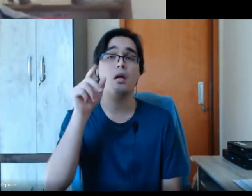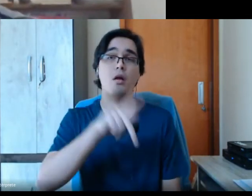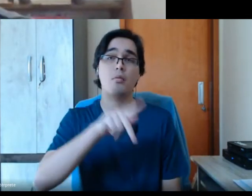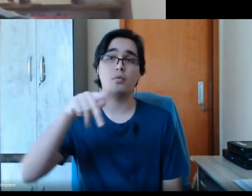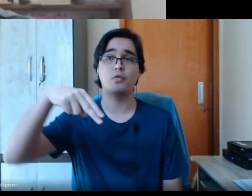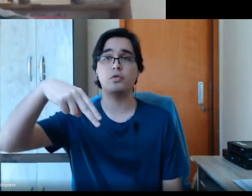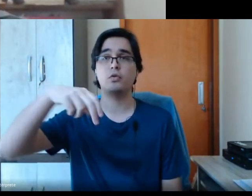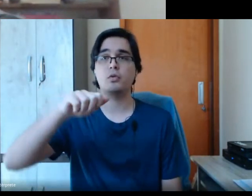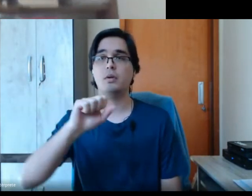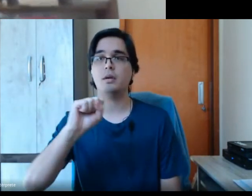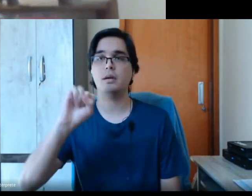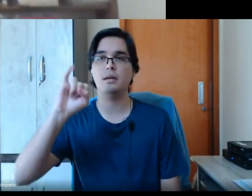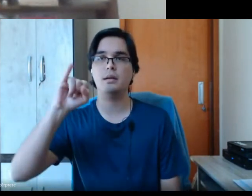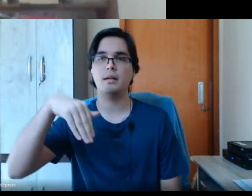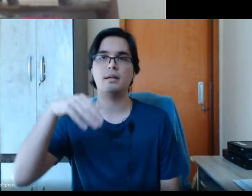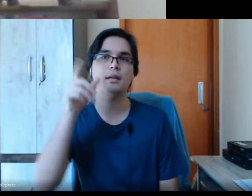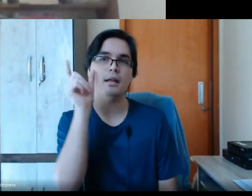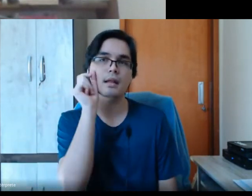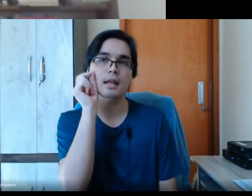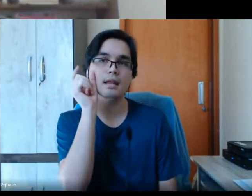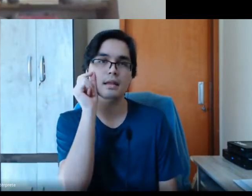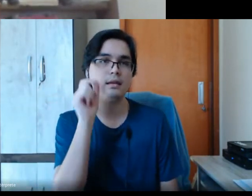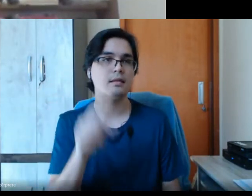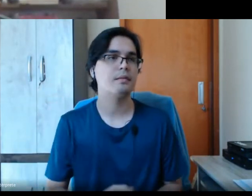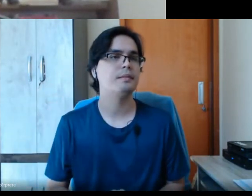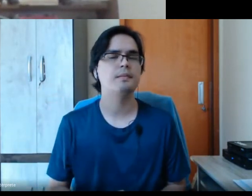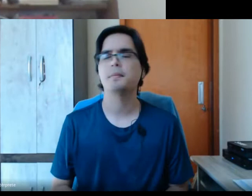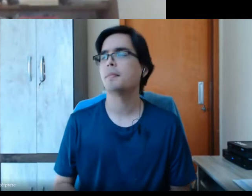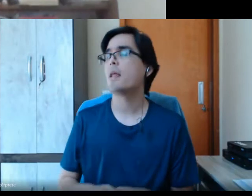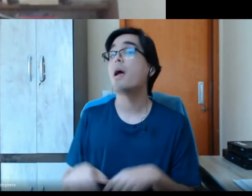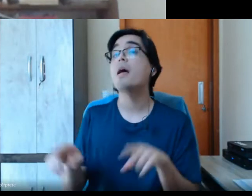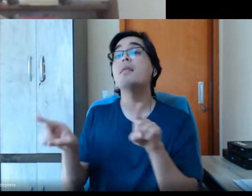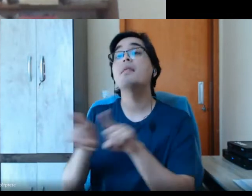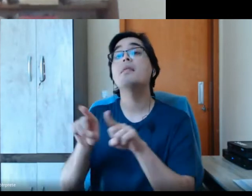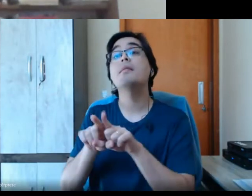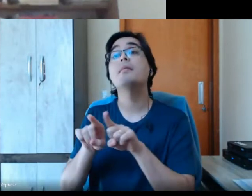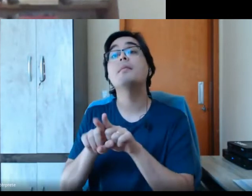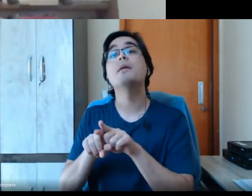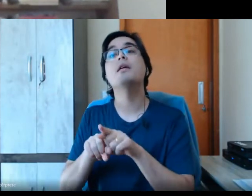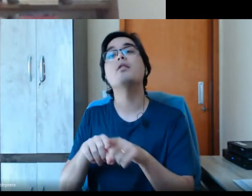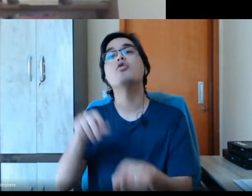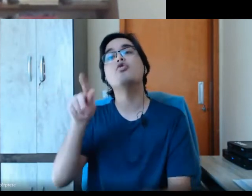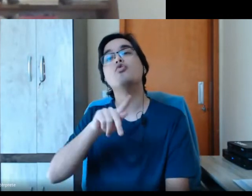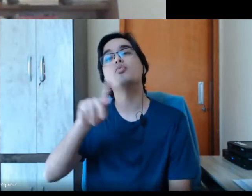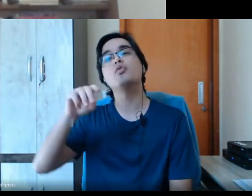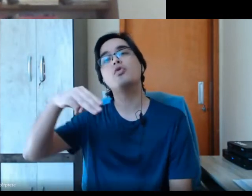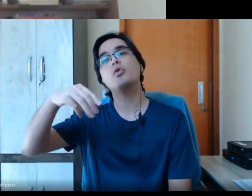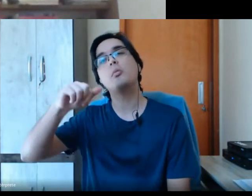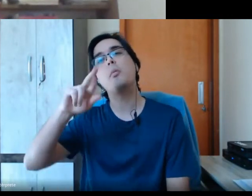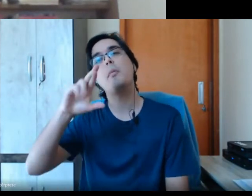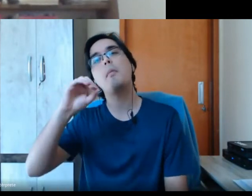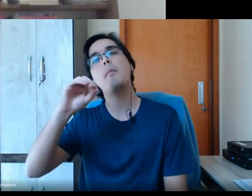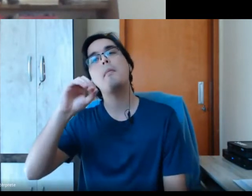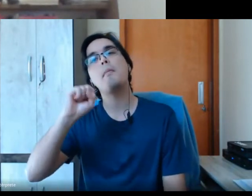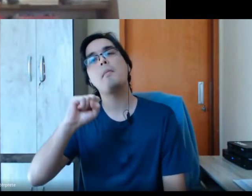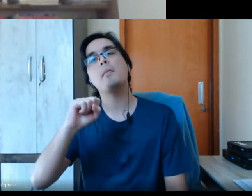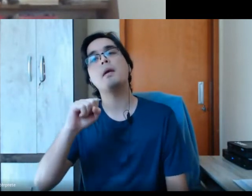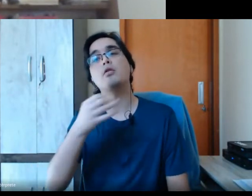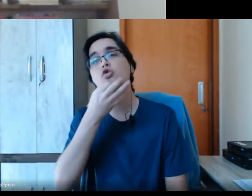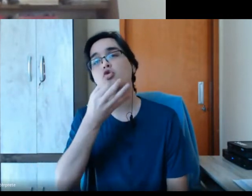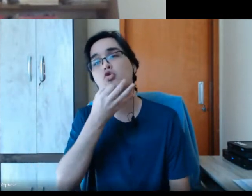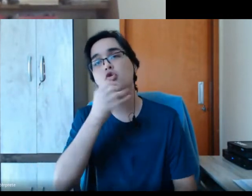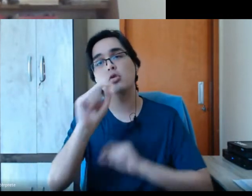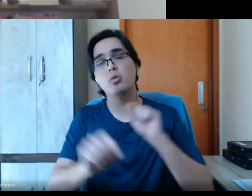Vou falar com a Esther, mas não sei exatamente ela que vai responder. Esther, eu acho que existe uma expectativa hoje de que vocês